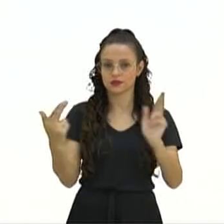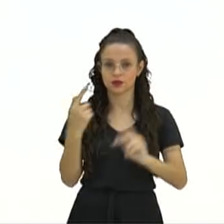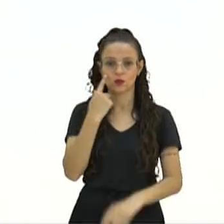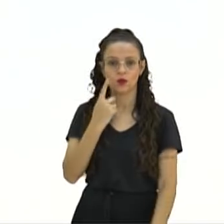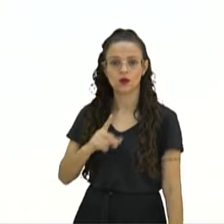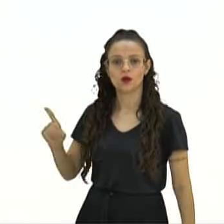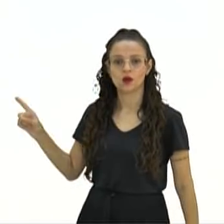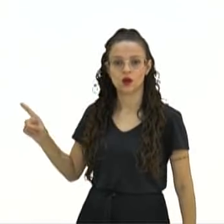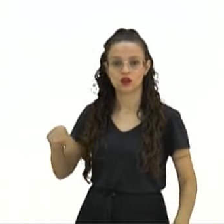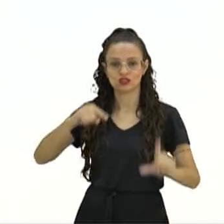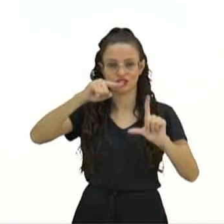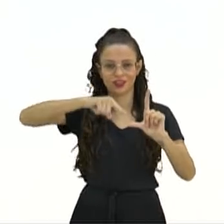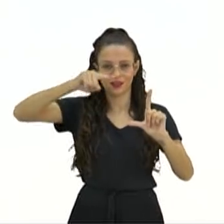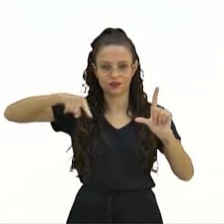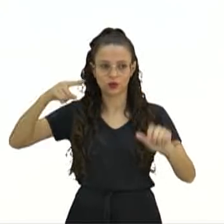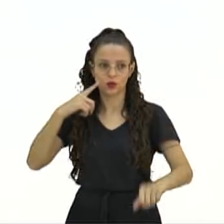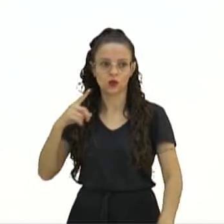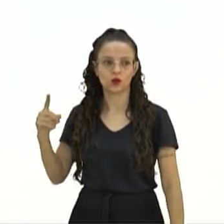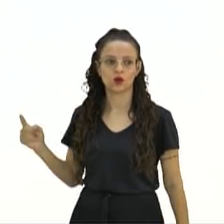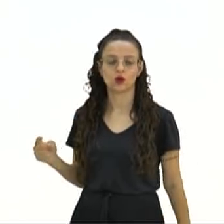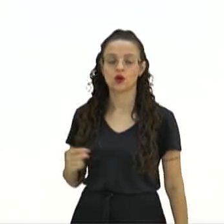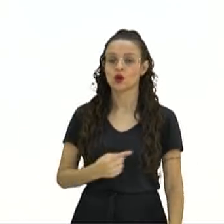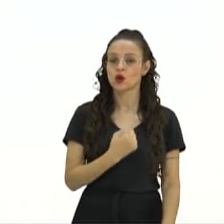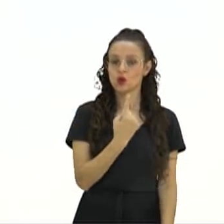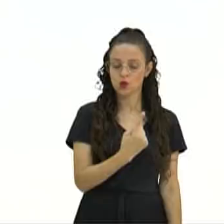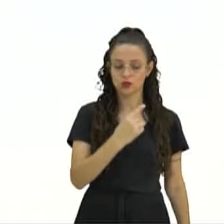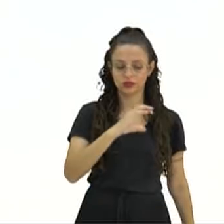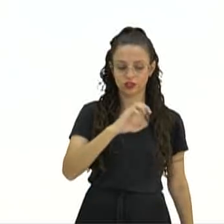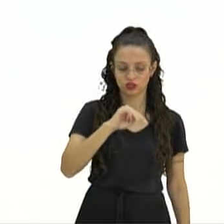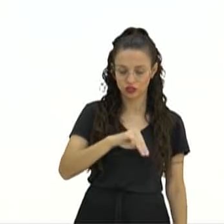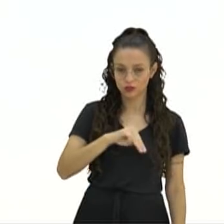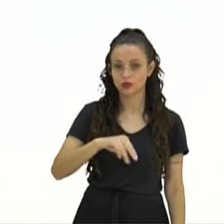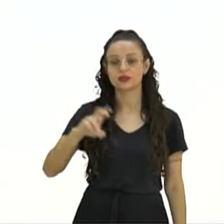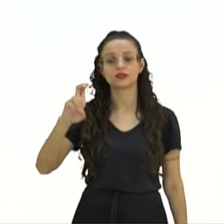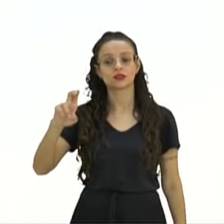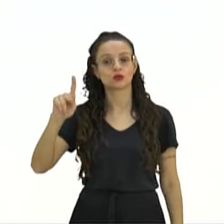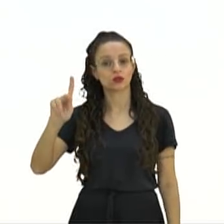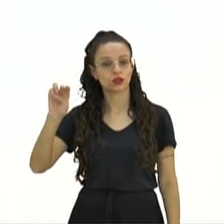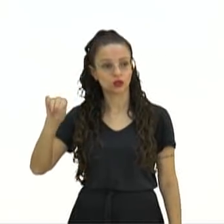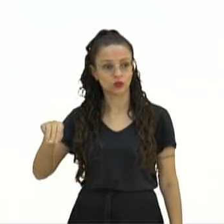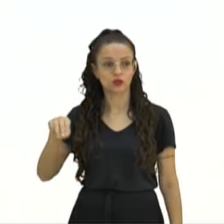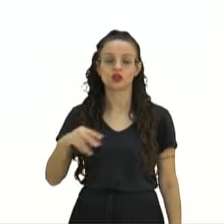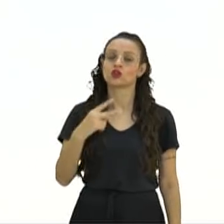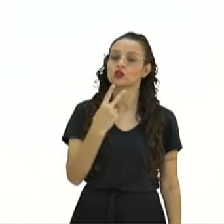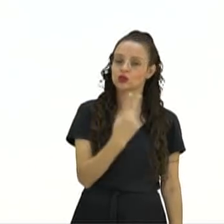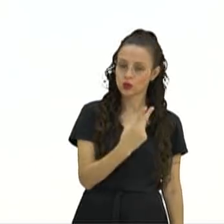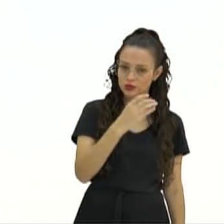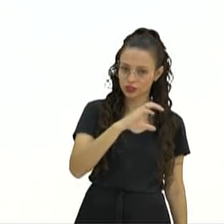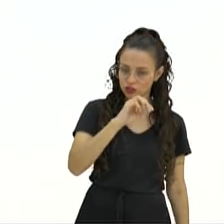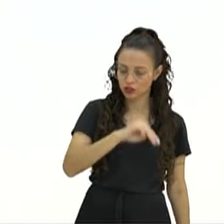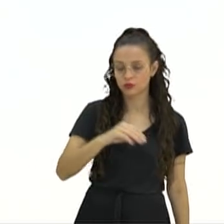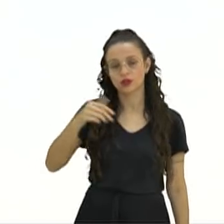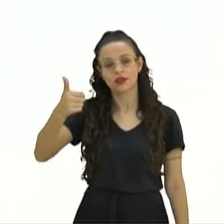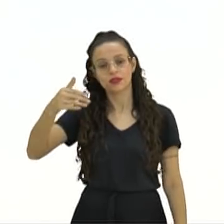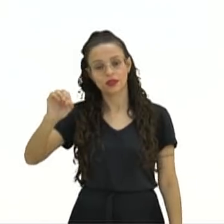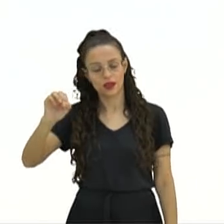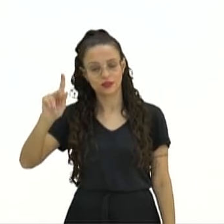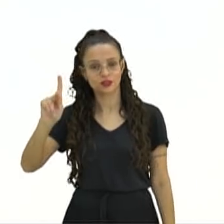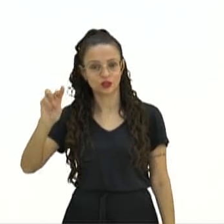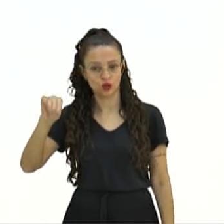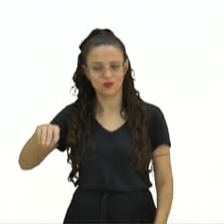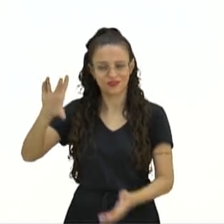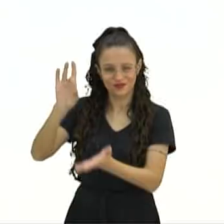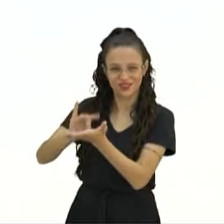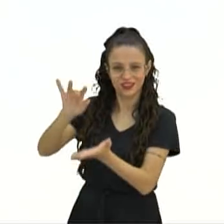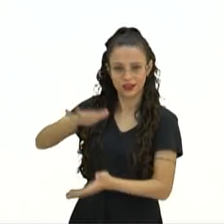eu tenho 1 centímetro, 5 quilômetros da realidade, certo? 2 centímetros, 10 quilômetros da